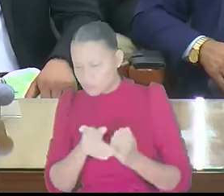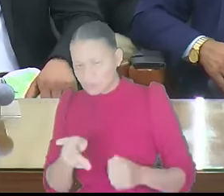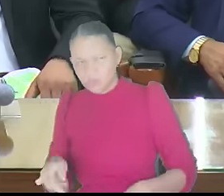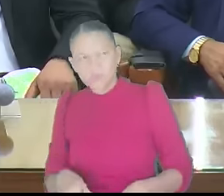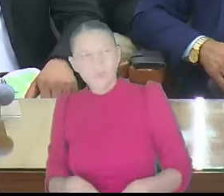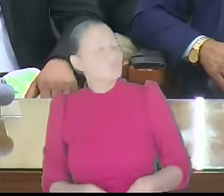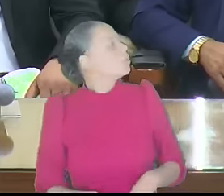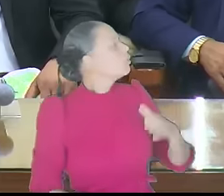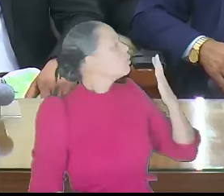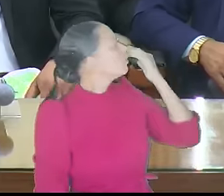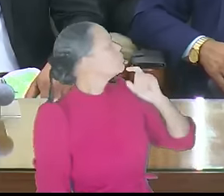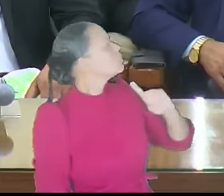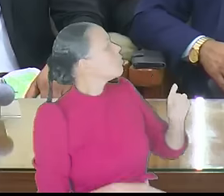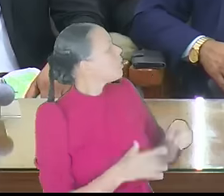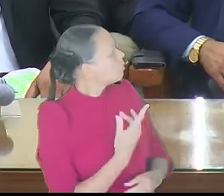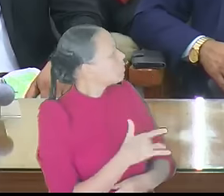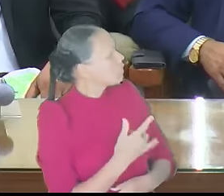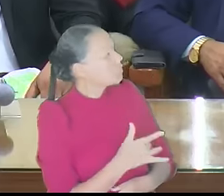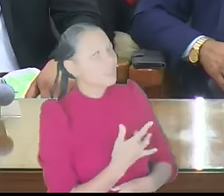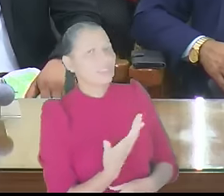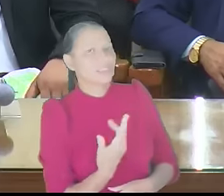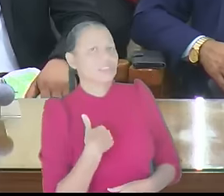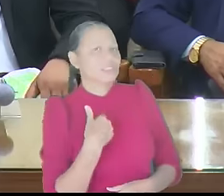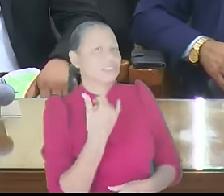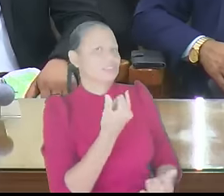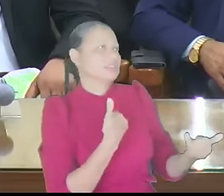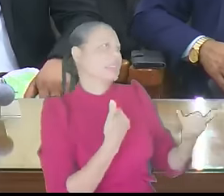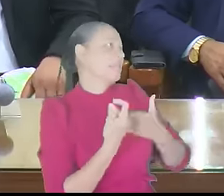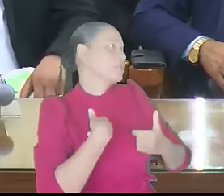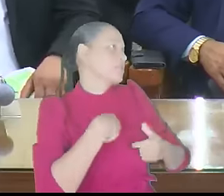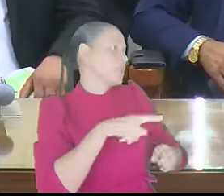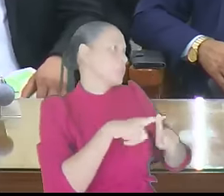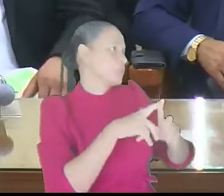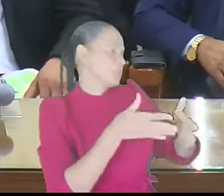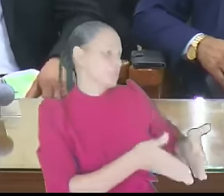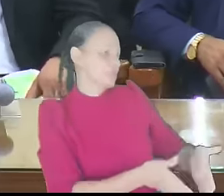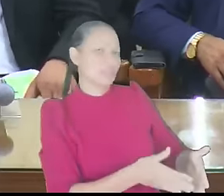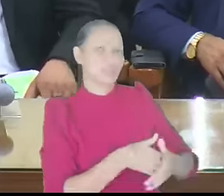Soube, não. Tadinho, foi. Se eu soubesse, eu tinha ido para o enterro.